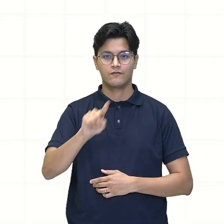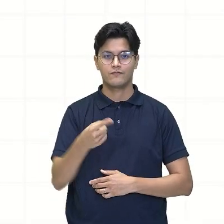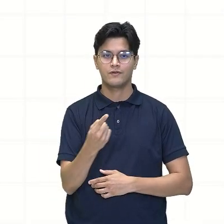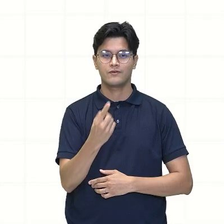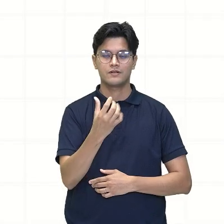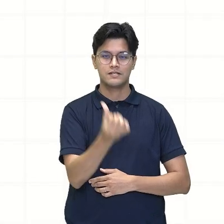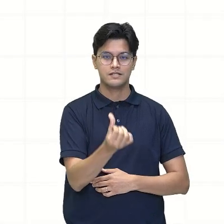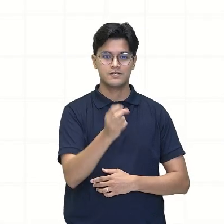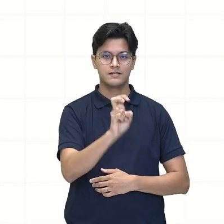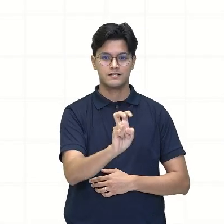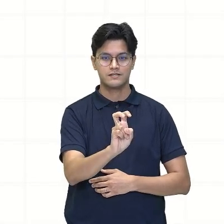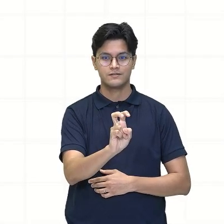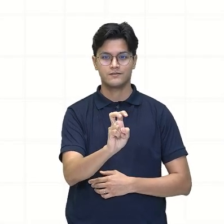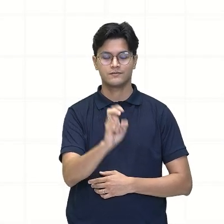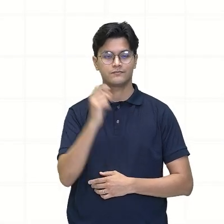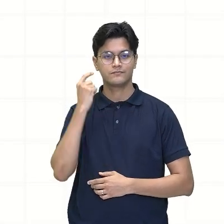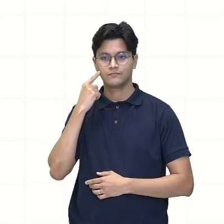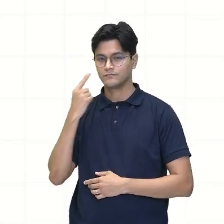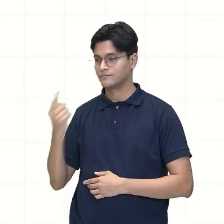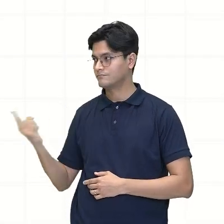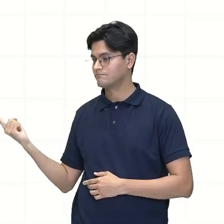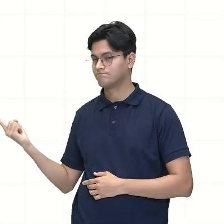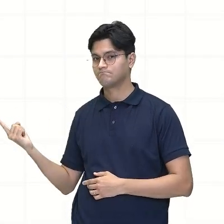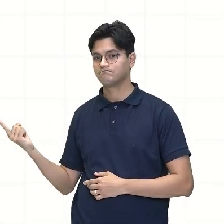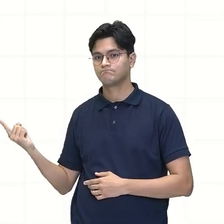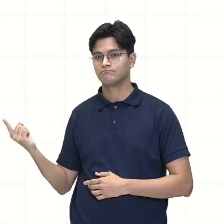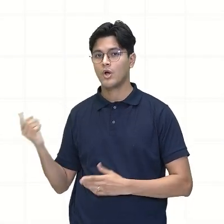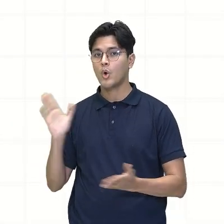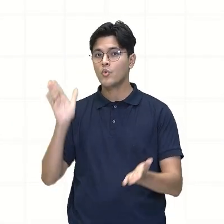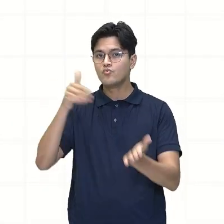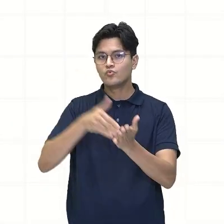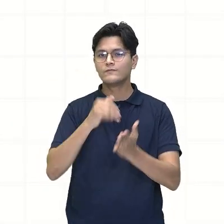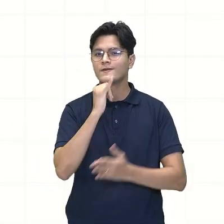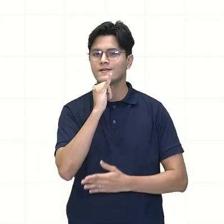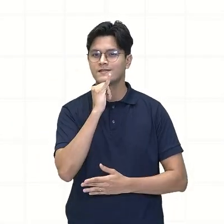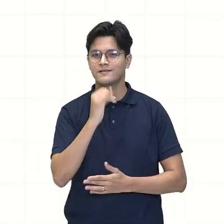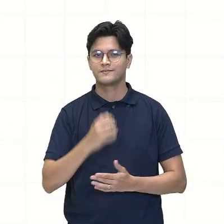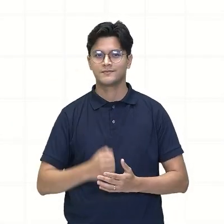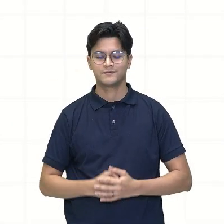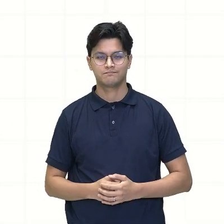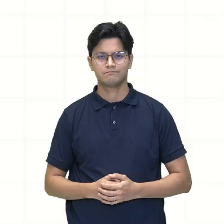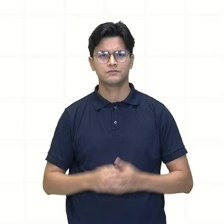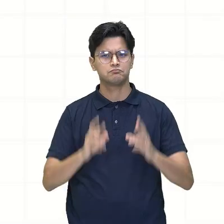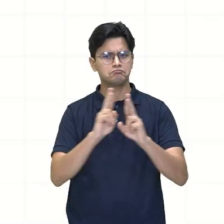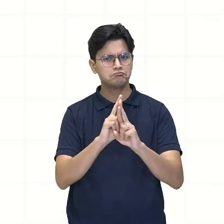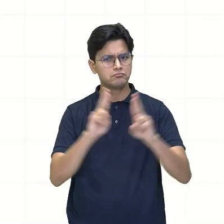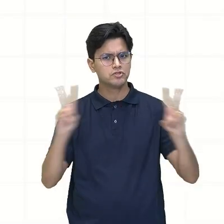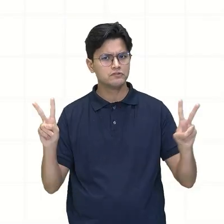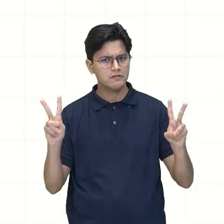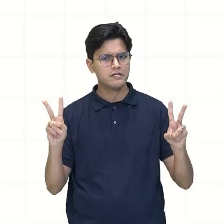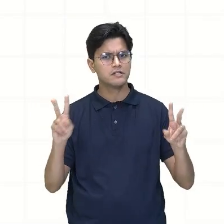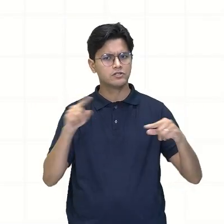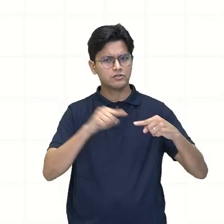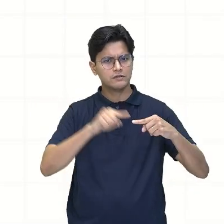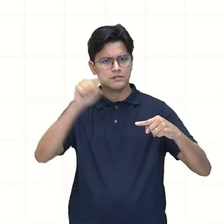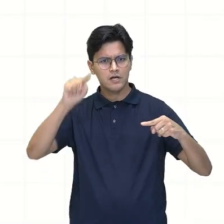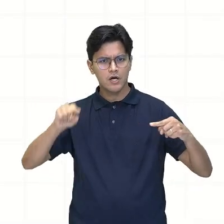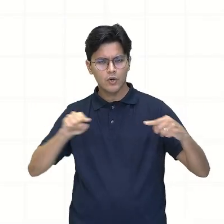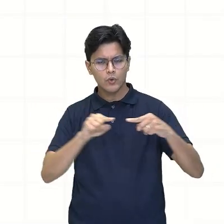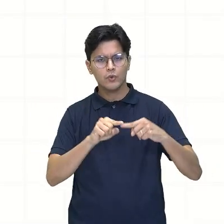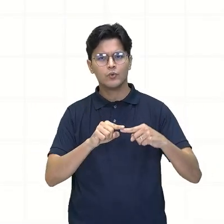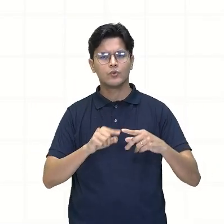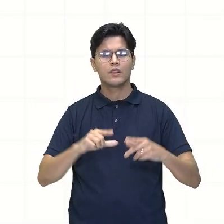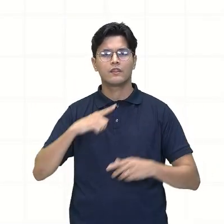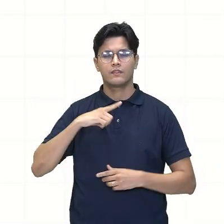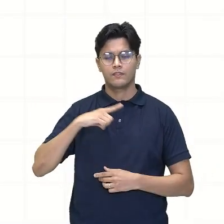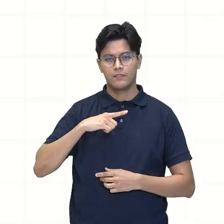62,65 graus. E agora, no nosso último exemplo, olha só que diferente esse triângulo. Ele tem um